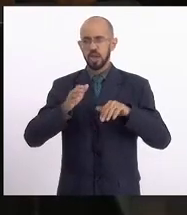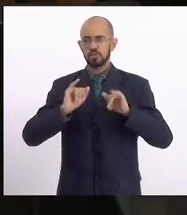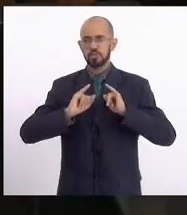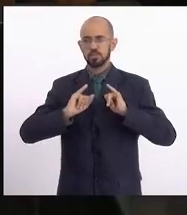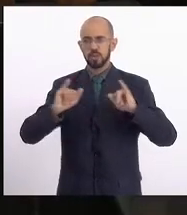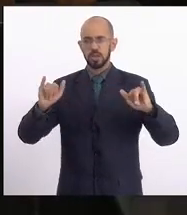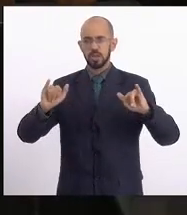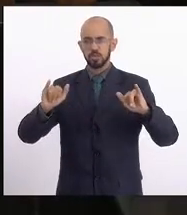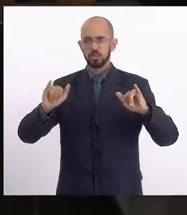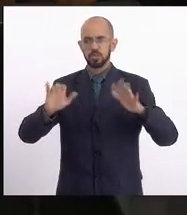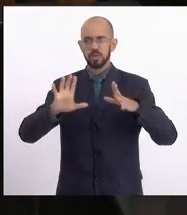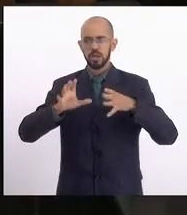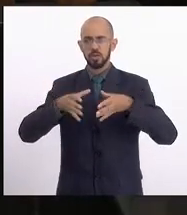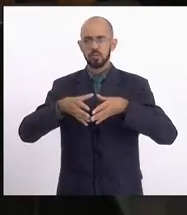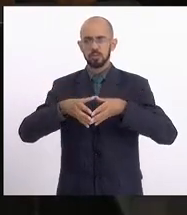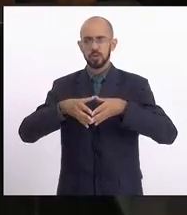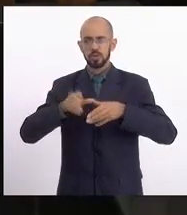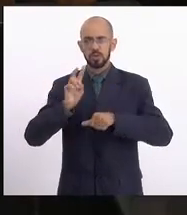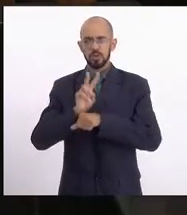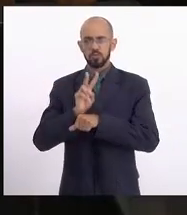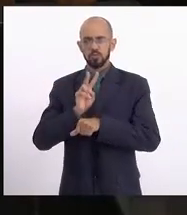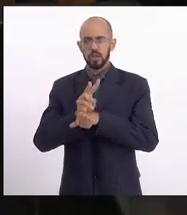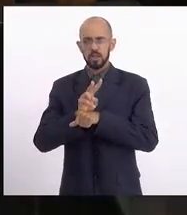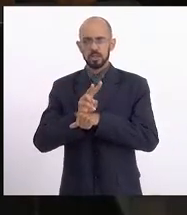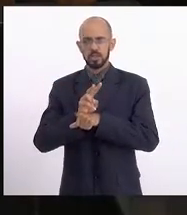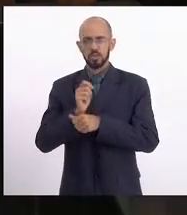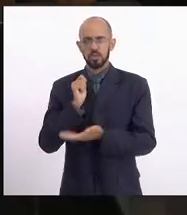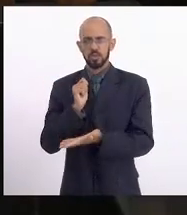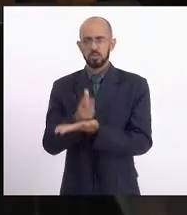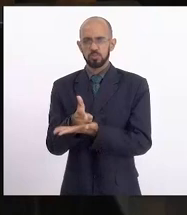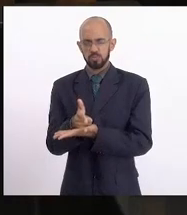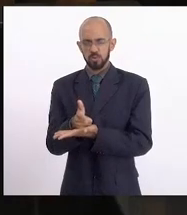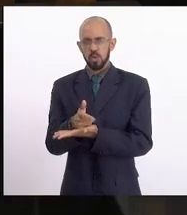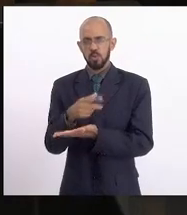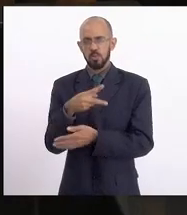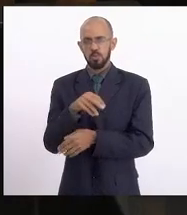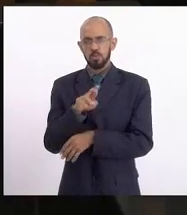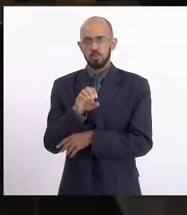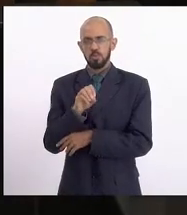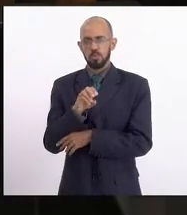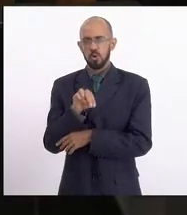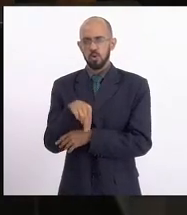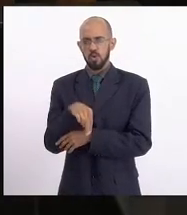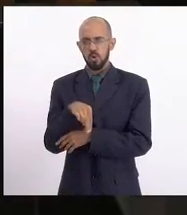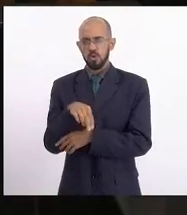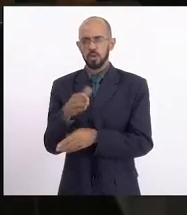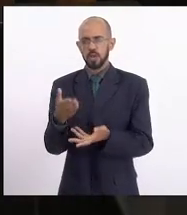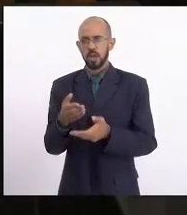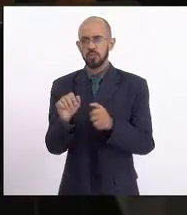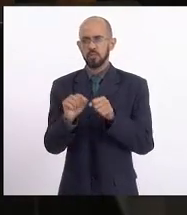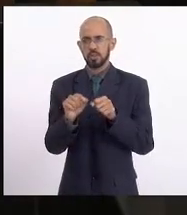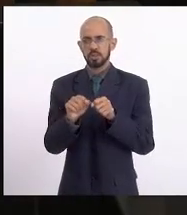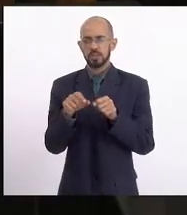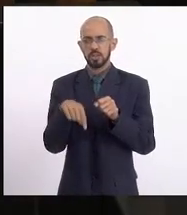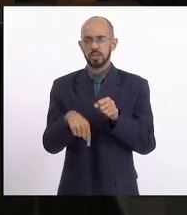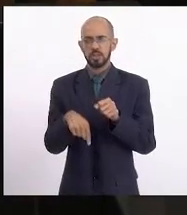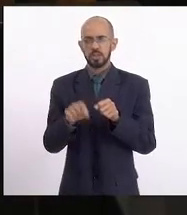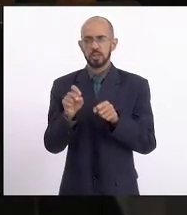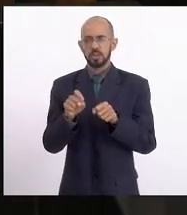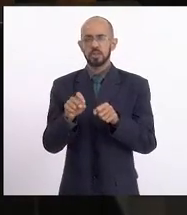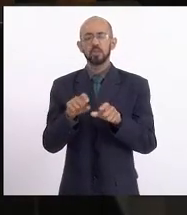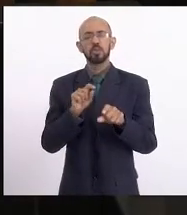na Comissão de Defesa do Consumidor, no PROCON, e quero fazer aqui da tribuna. Na última